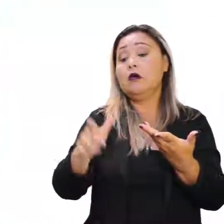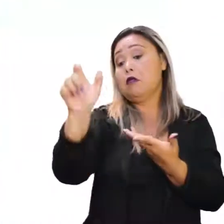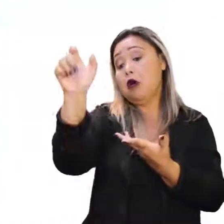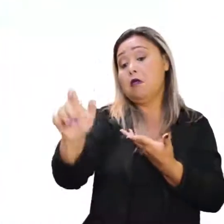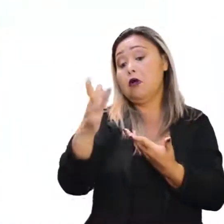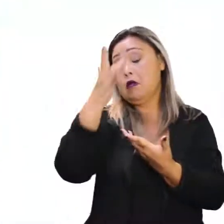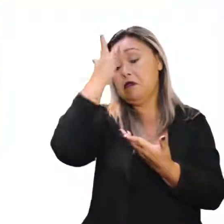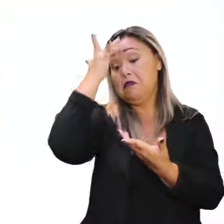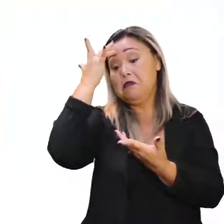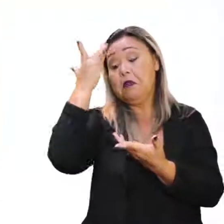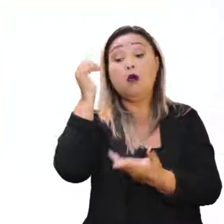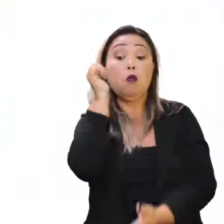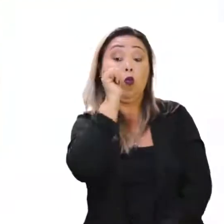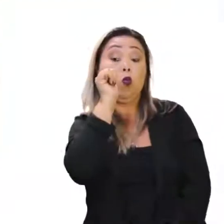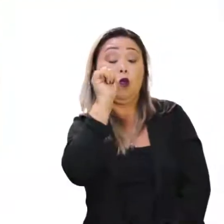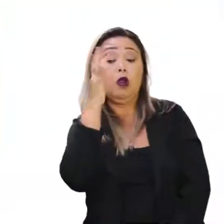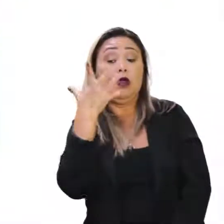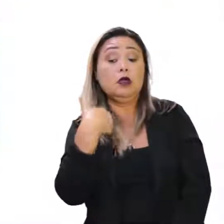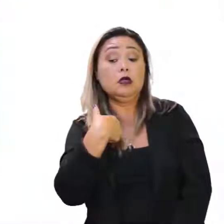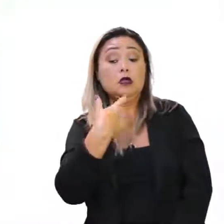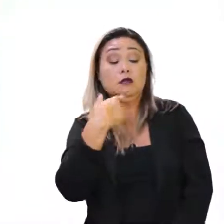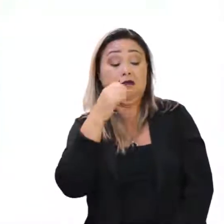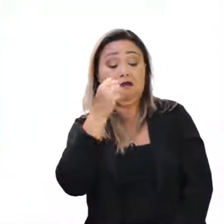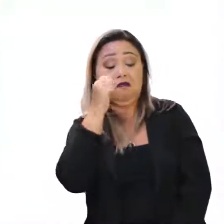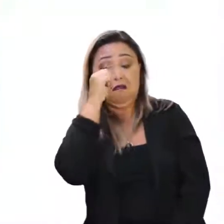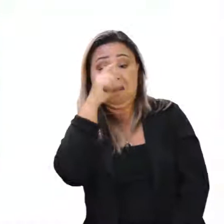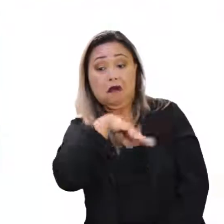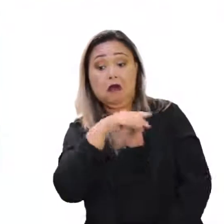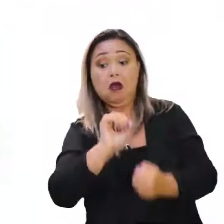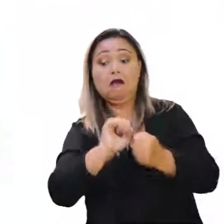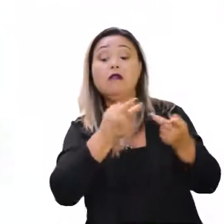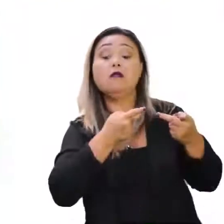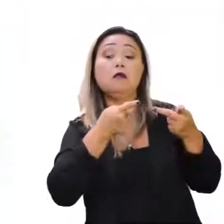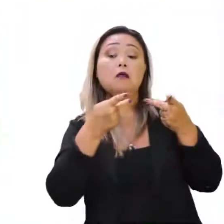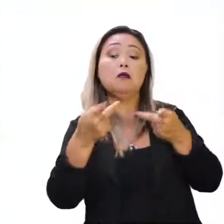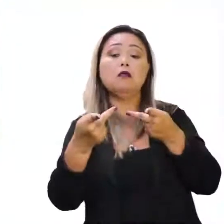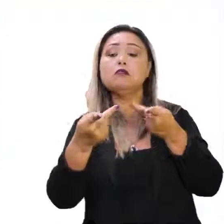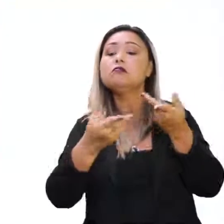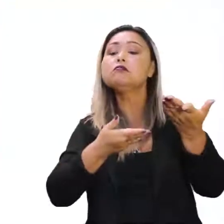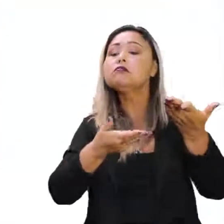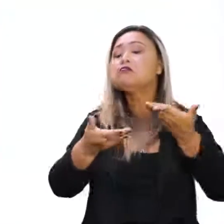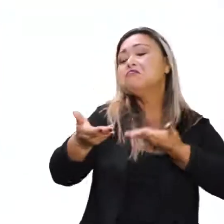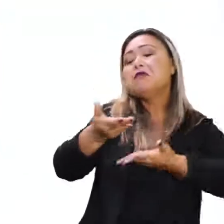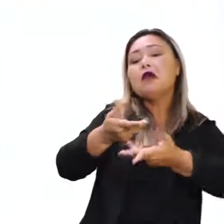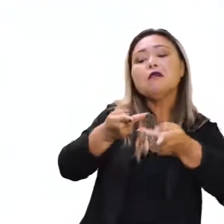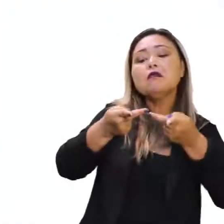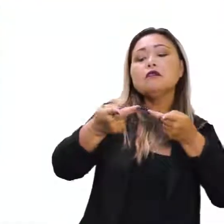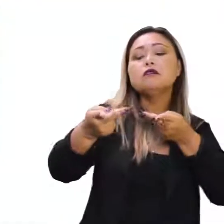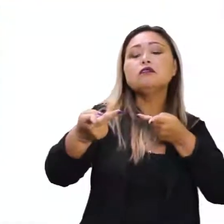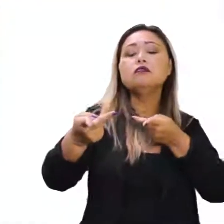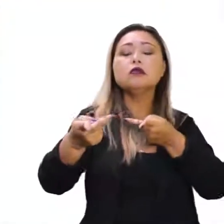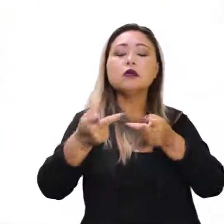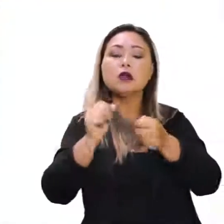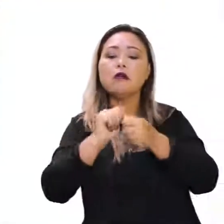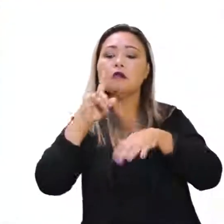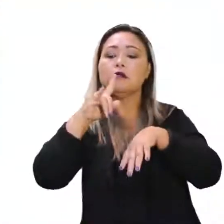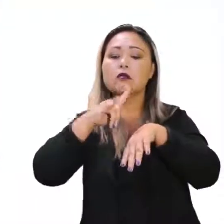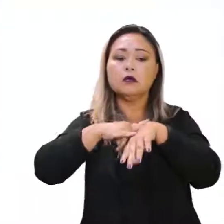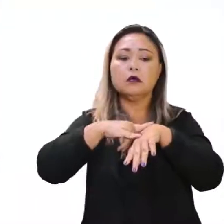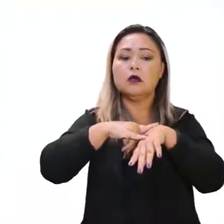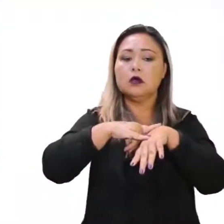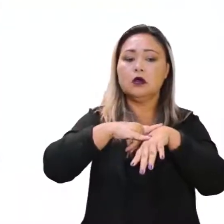pessoa que foi ofendida, uma mulher, ela foi fazer uma visita a ele, e no meio dessa visita, ele estava no banheiro porque